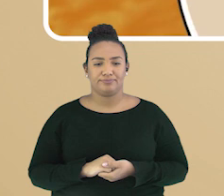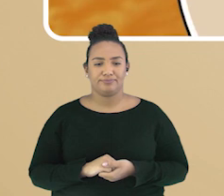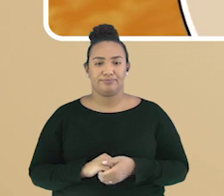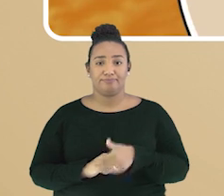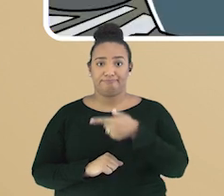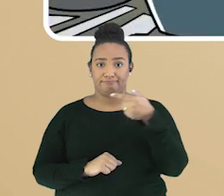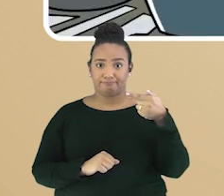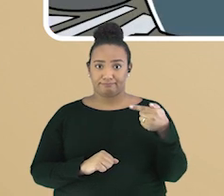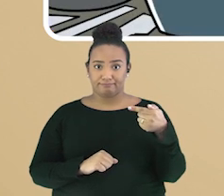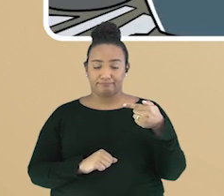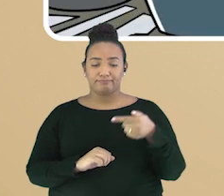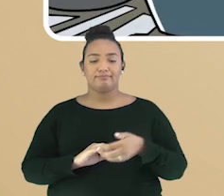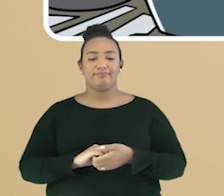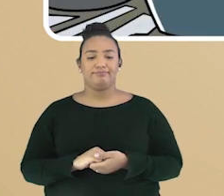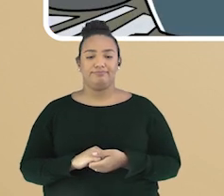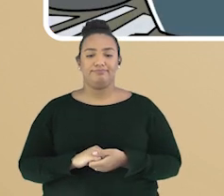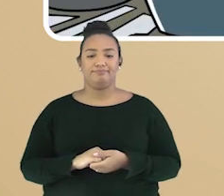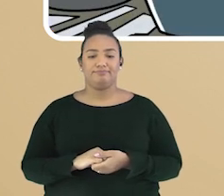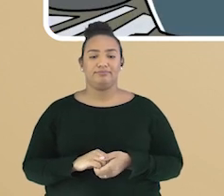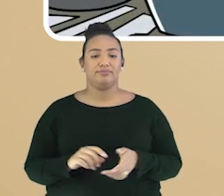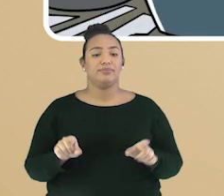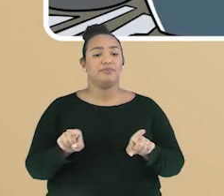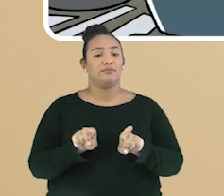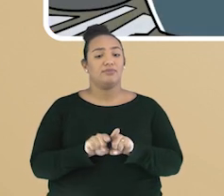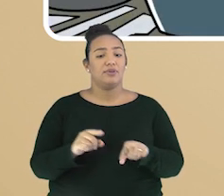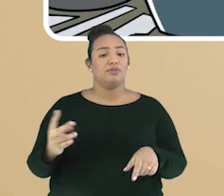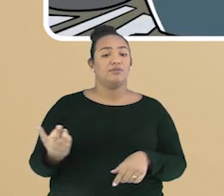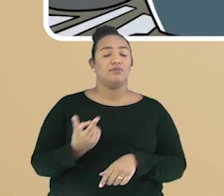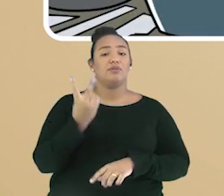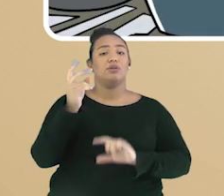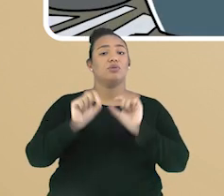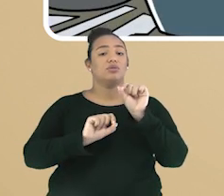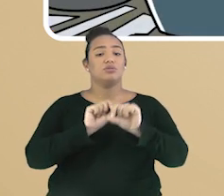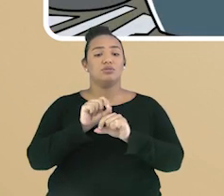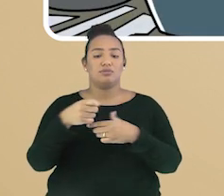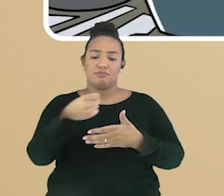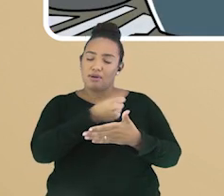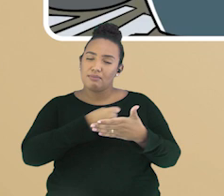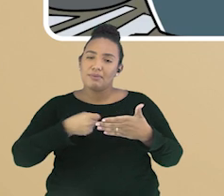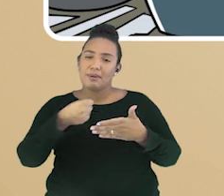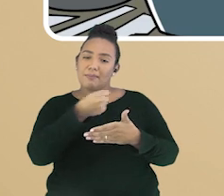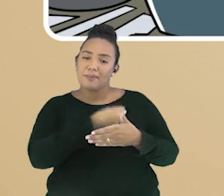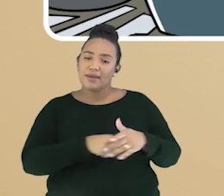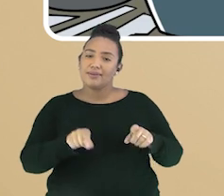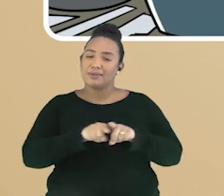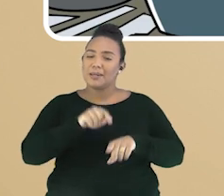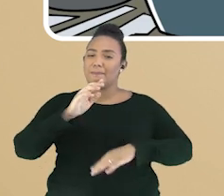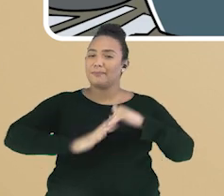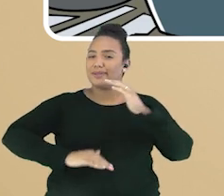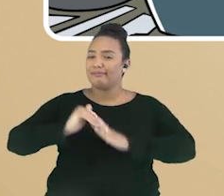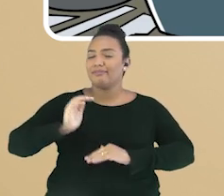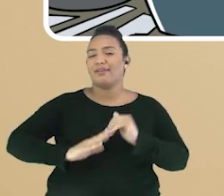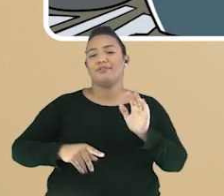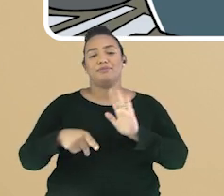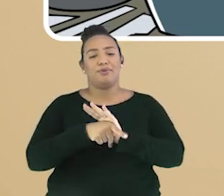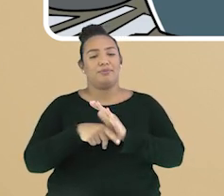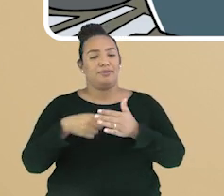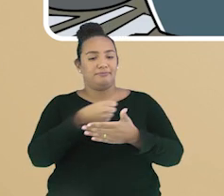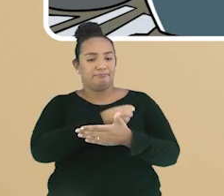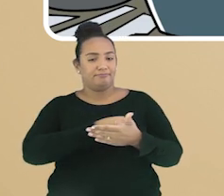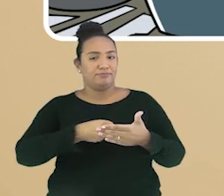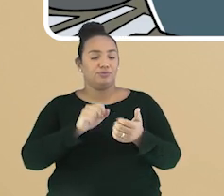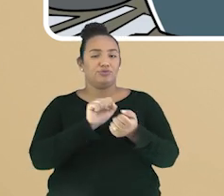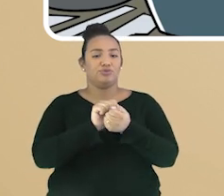7. Valorize o ato de cozinhar e partilhe suas habilidades culinárias, especialmente com as